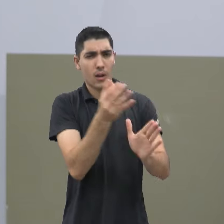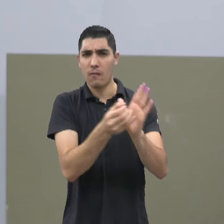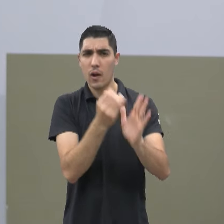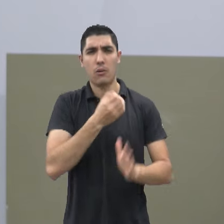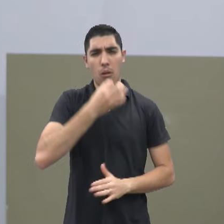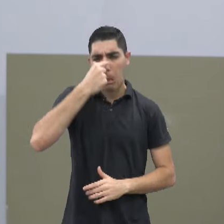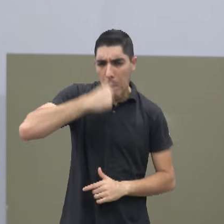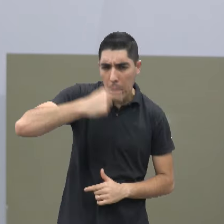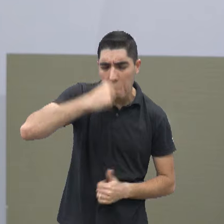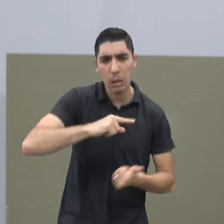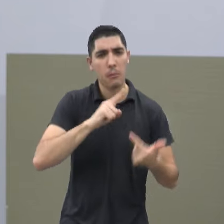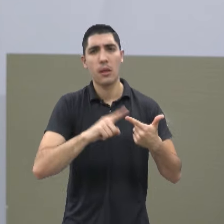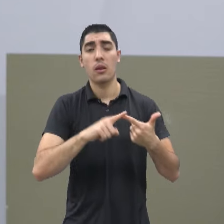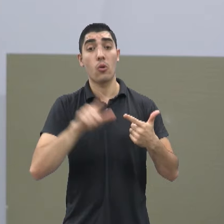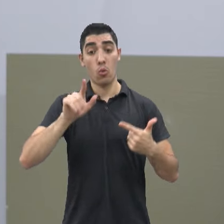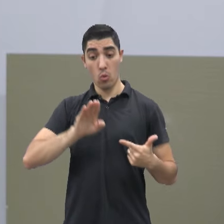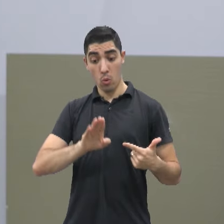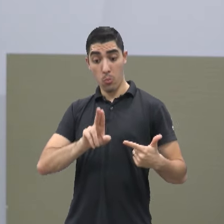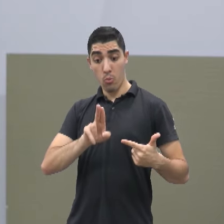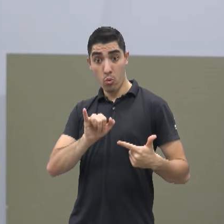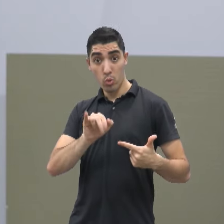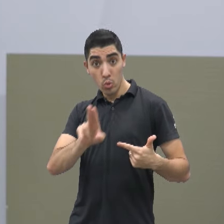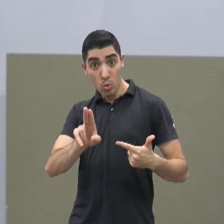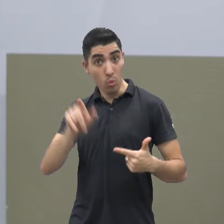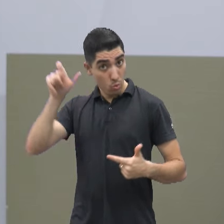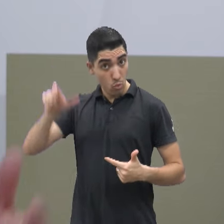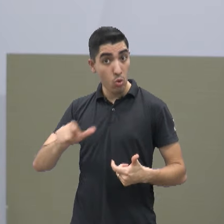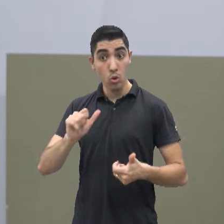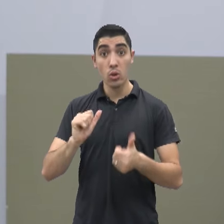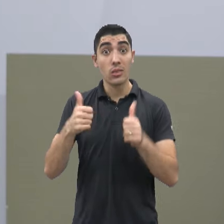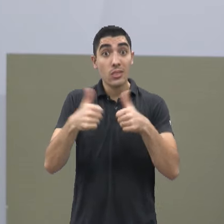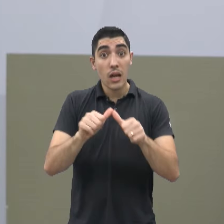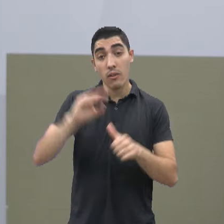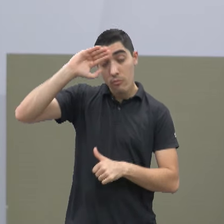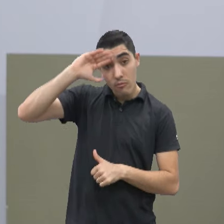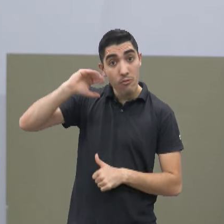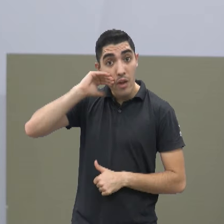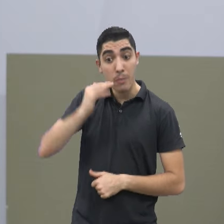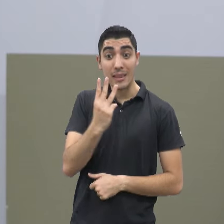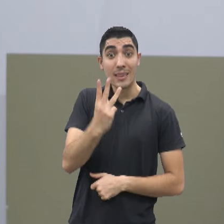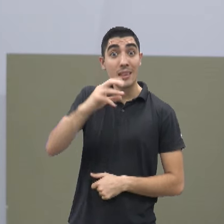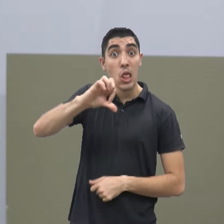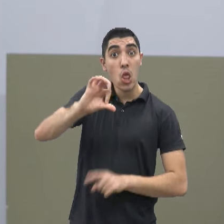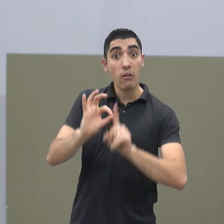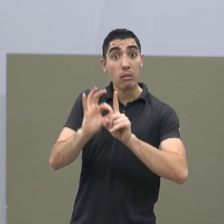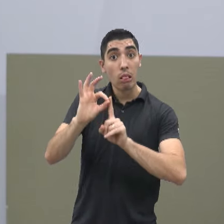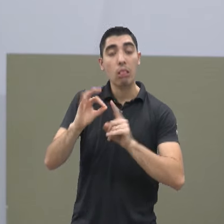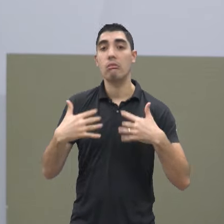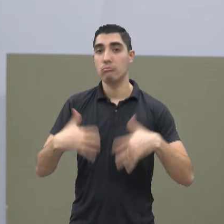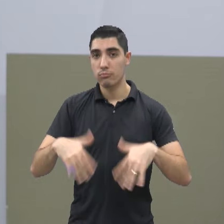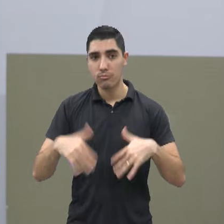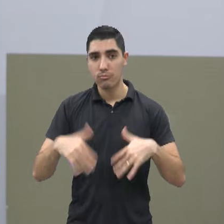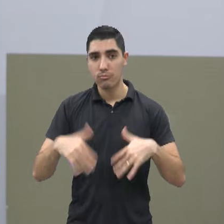Pinheiro jogou 2 jogos com febre, 39 de febre. E o Vieta, os 2 últimos jogos também passando mal. Mas tá bom,